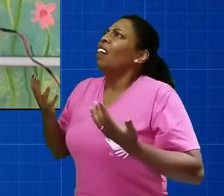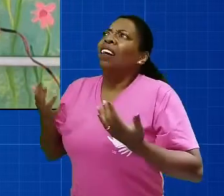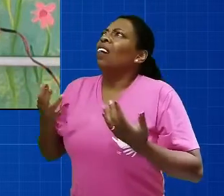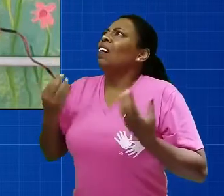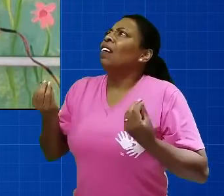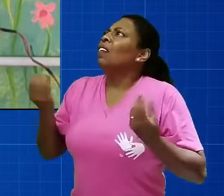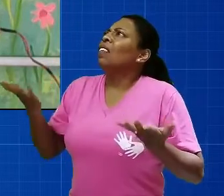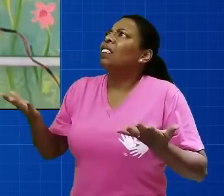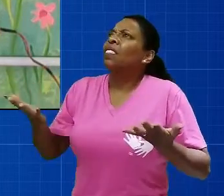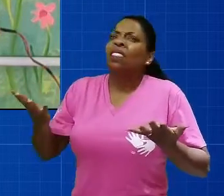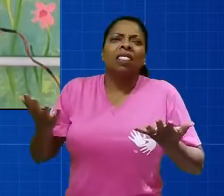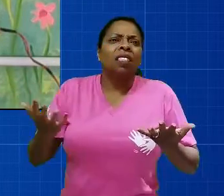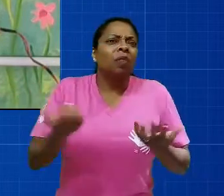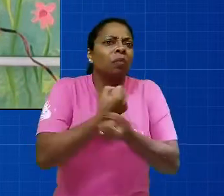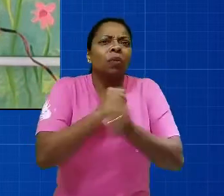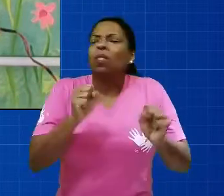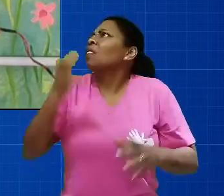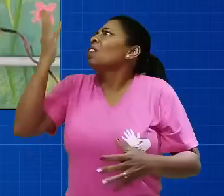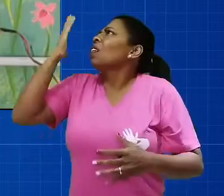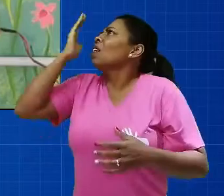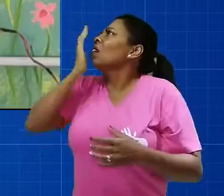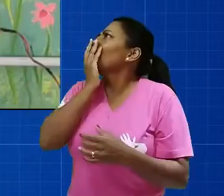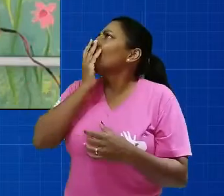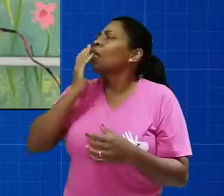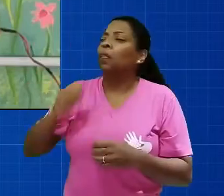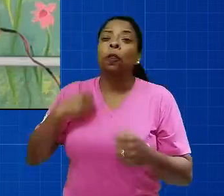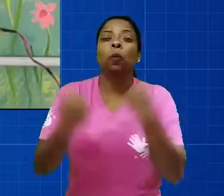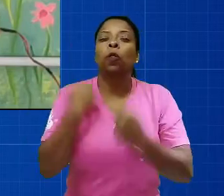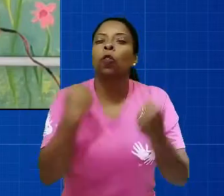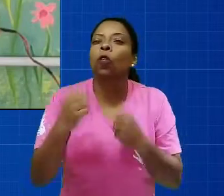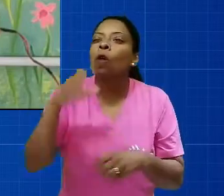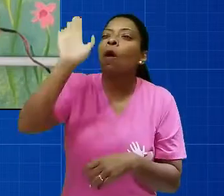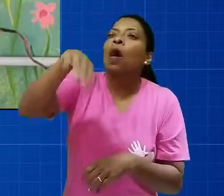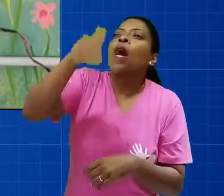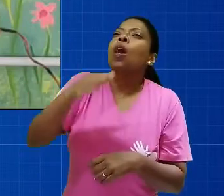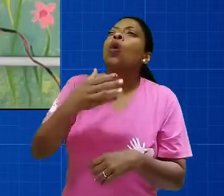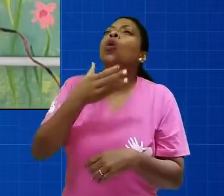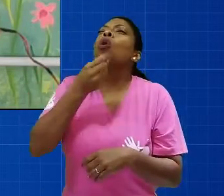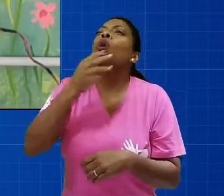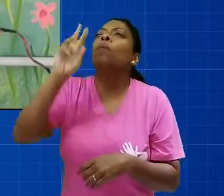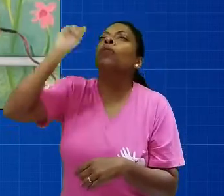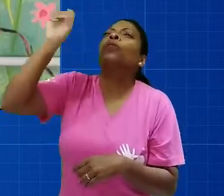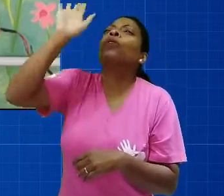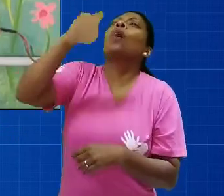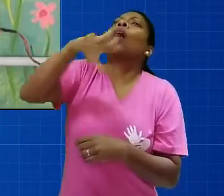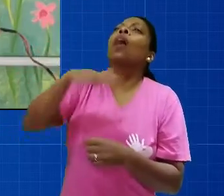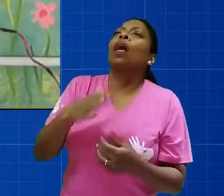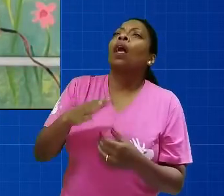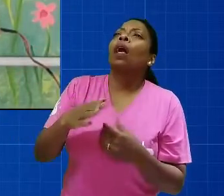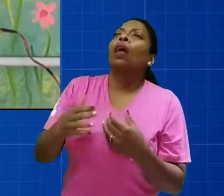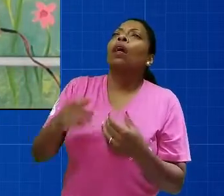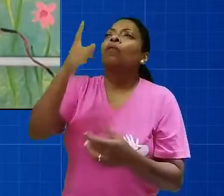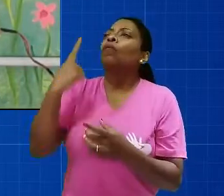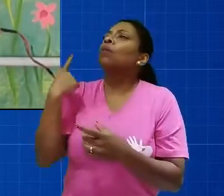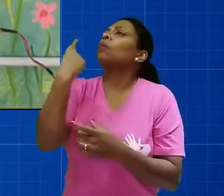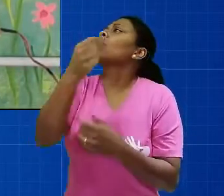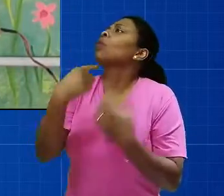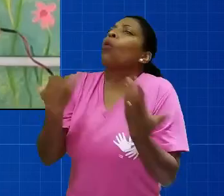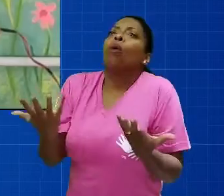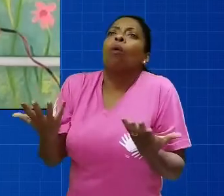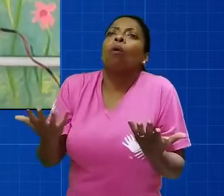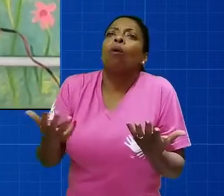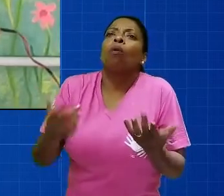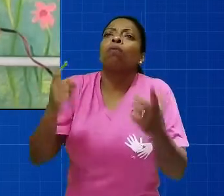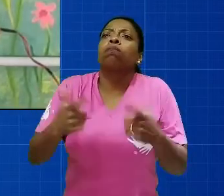aquilo e foi correndo falar com o chefe da caravana. Ele disse: moço, moço, moço, onde você vai levar todos